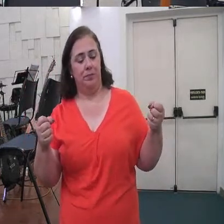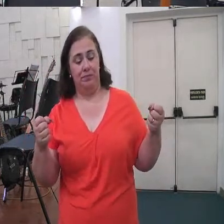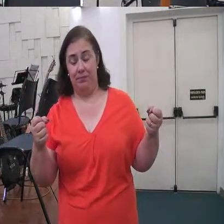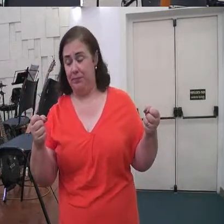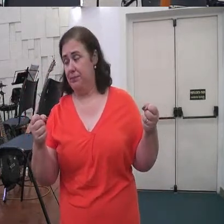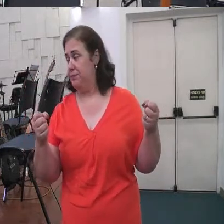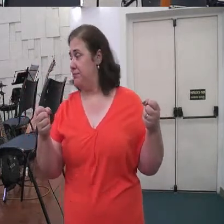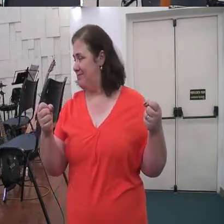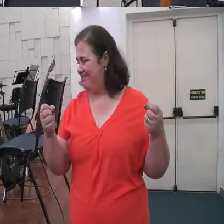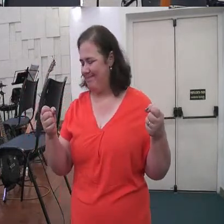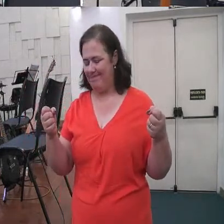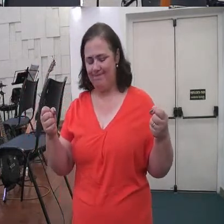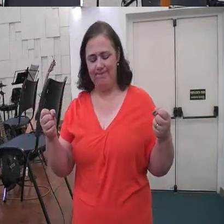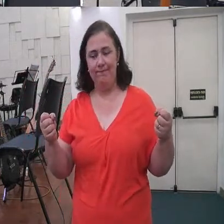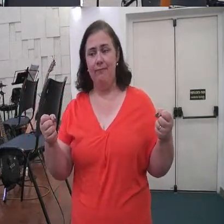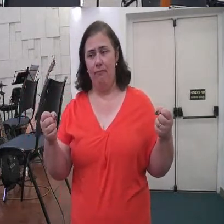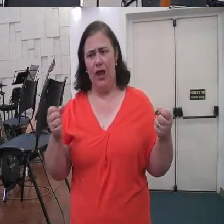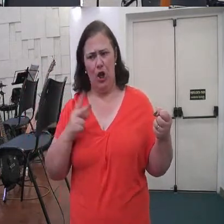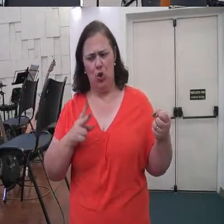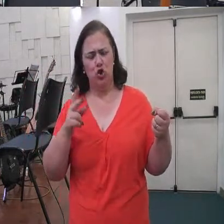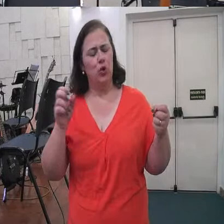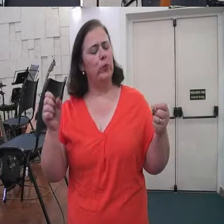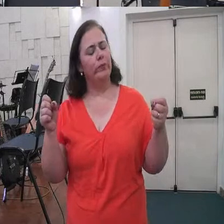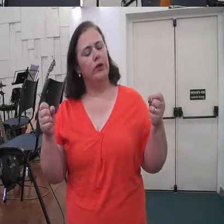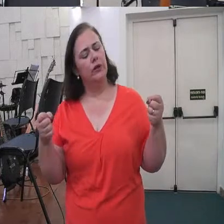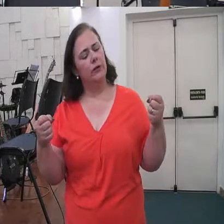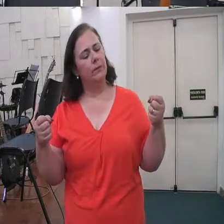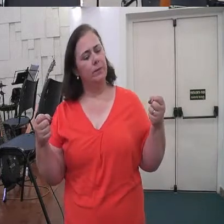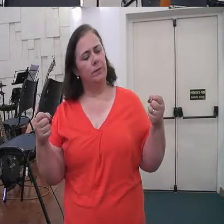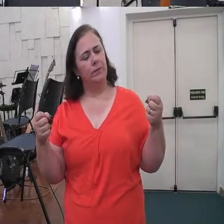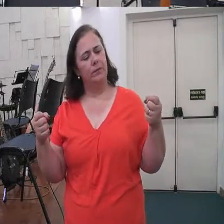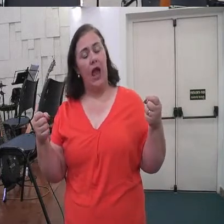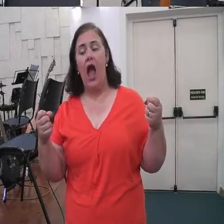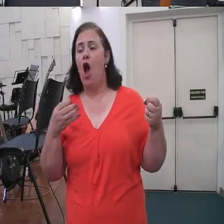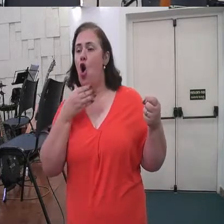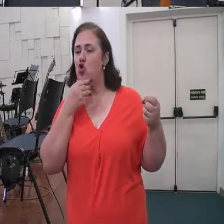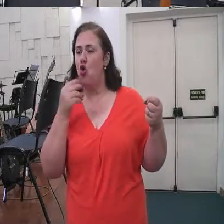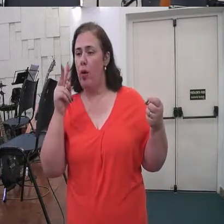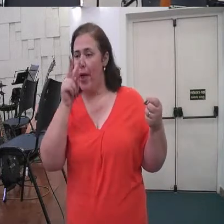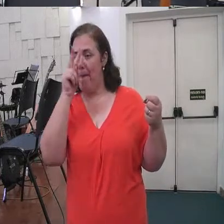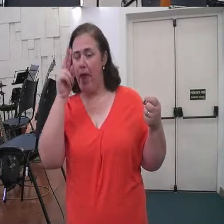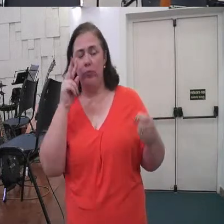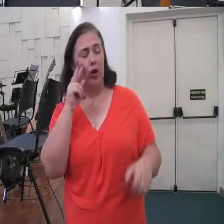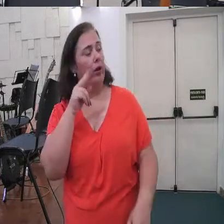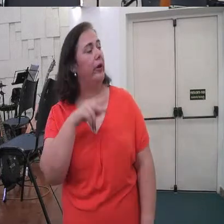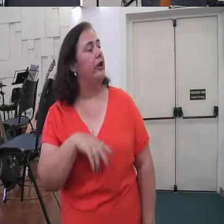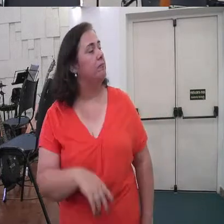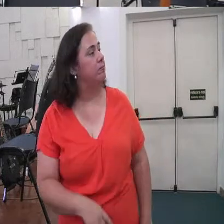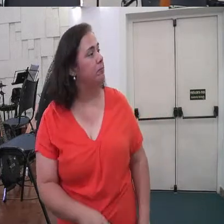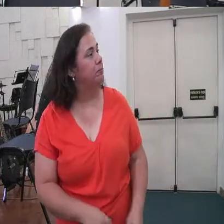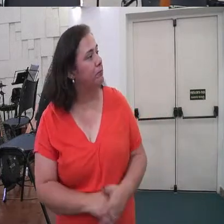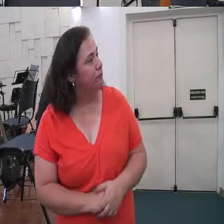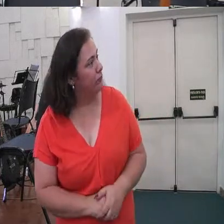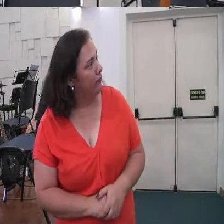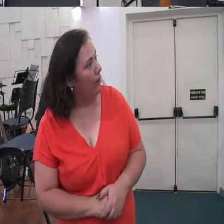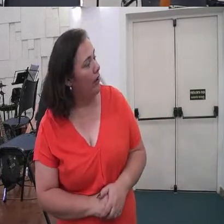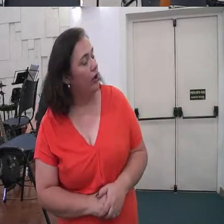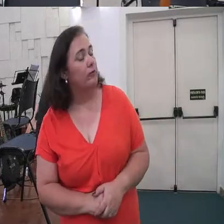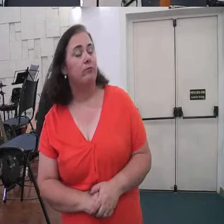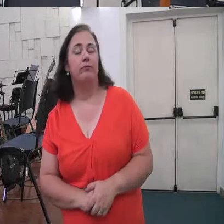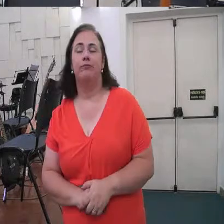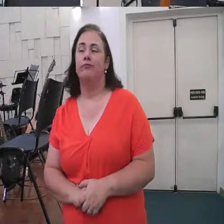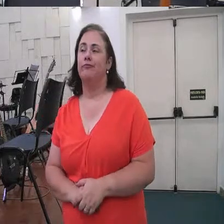Billy Graham, então, continuou lendo seu periódico. O bêbado olhou para Billy Graham uma vez, olhou